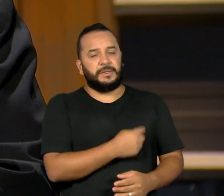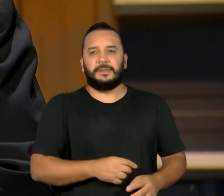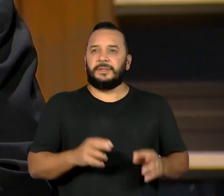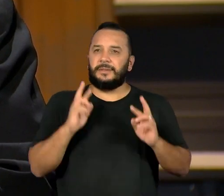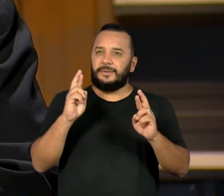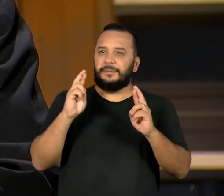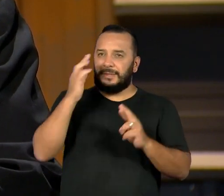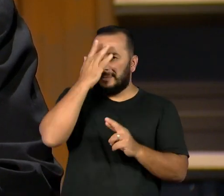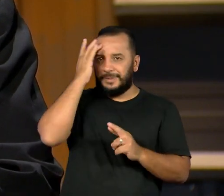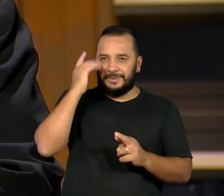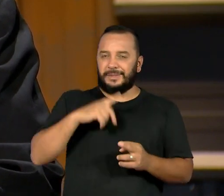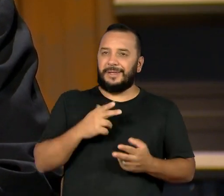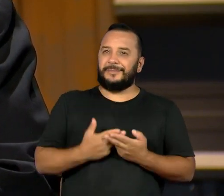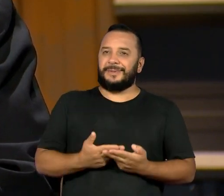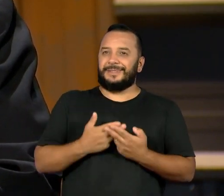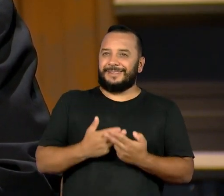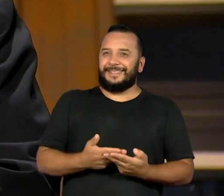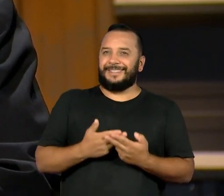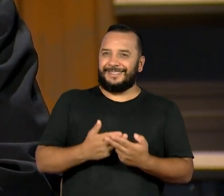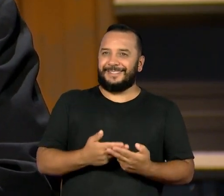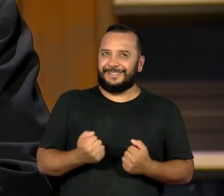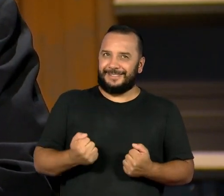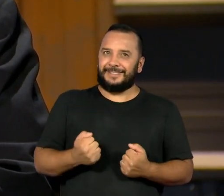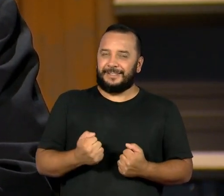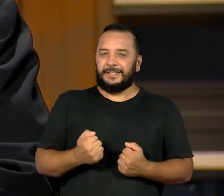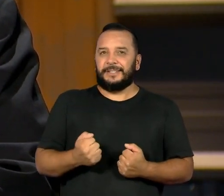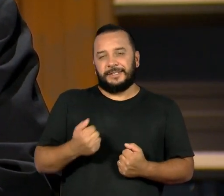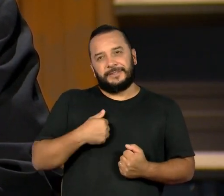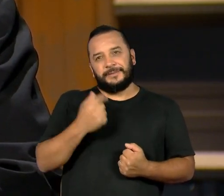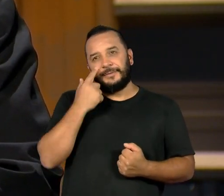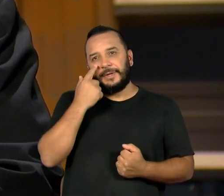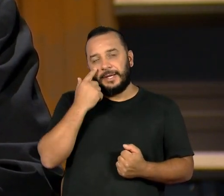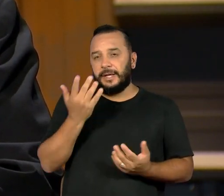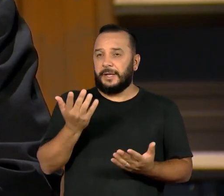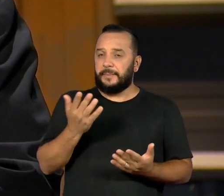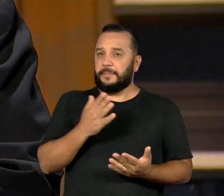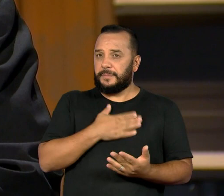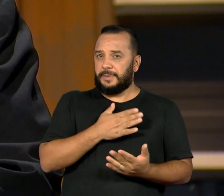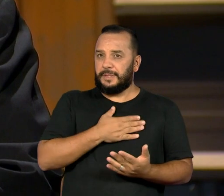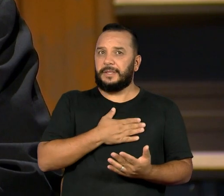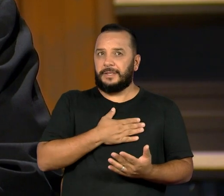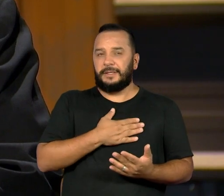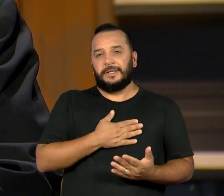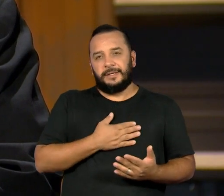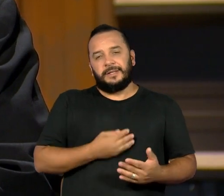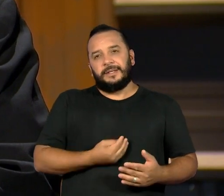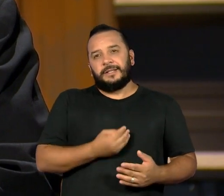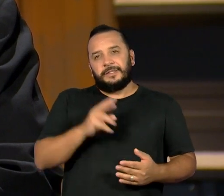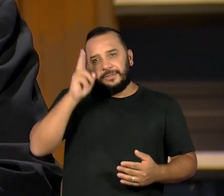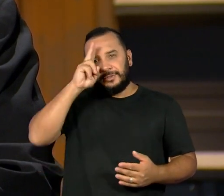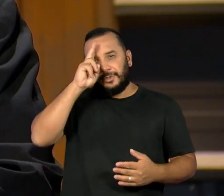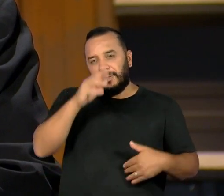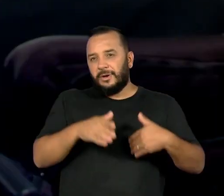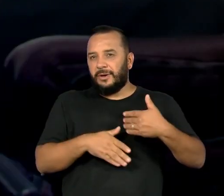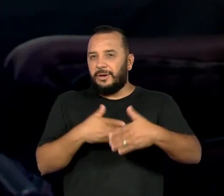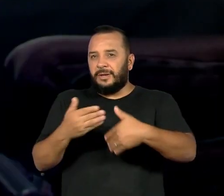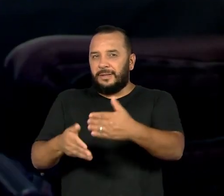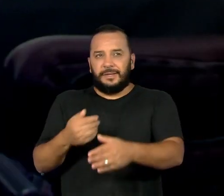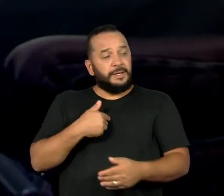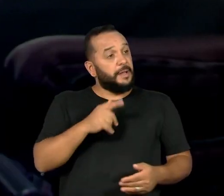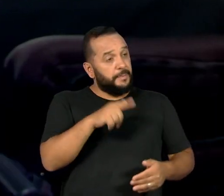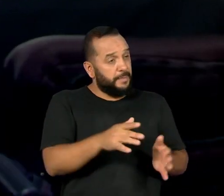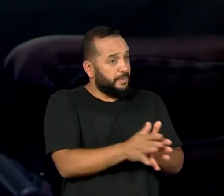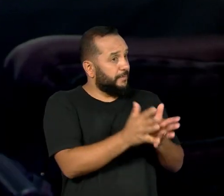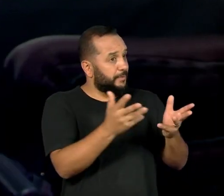paciência de encarar a minha navegação ali. No fundo, eu uso o mar, né, como uma metáfora. É sensacional,